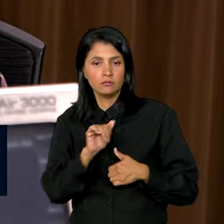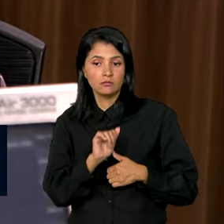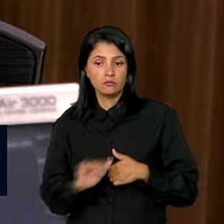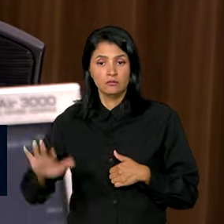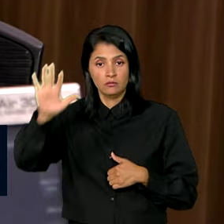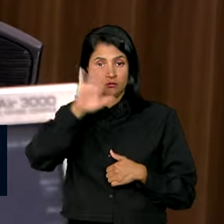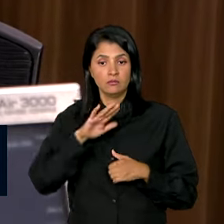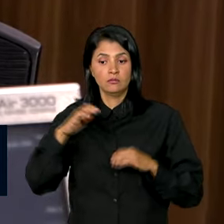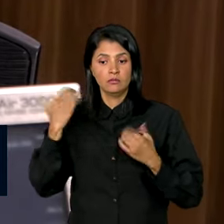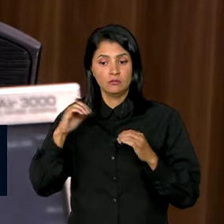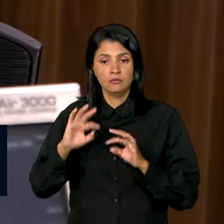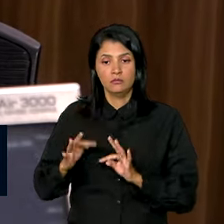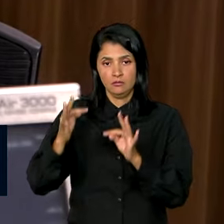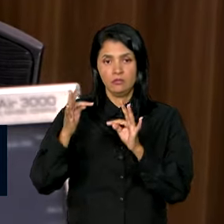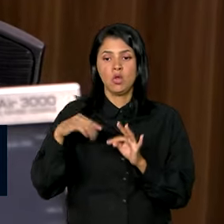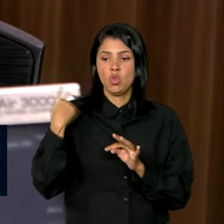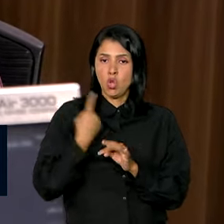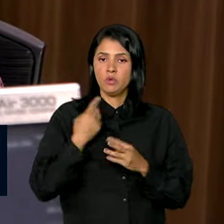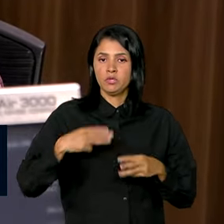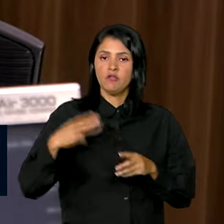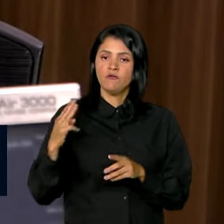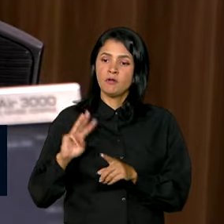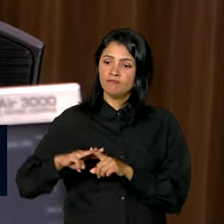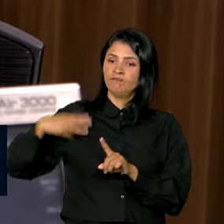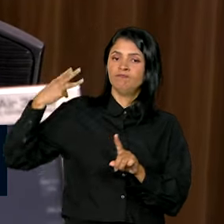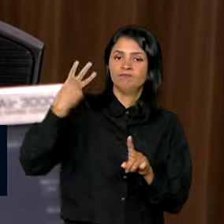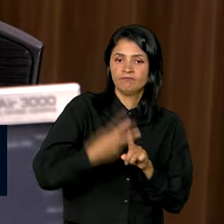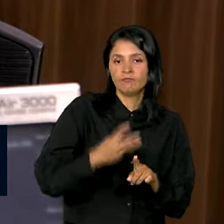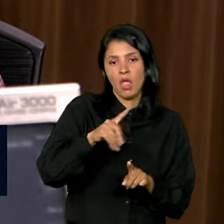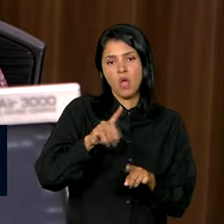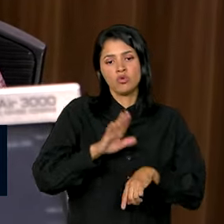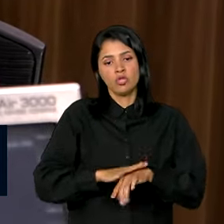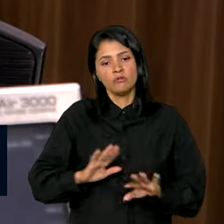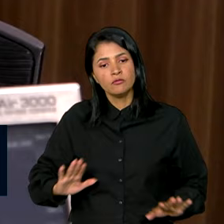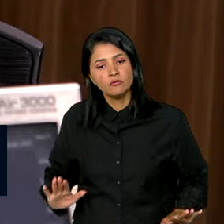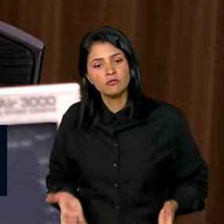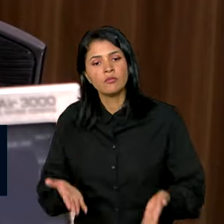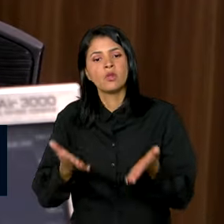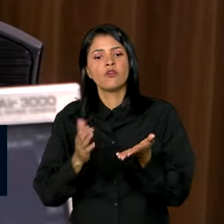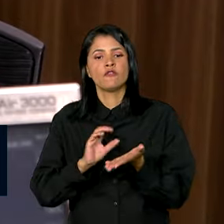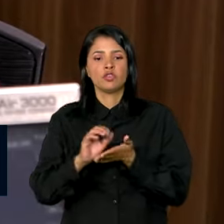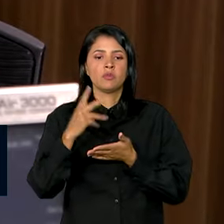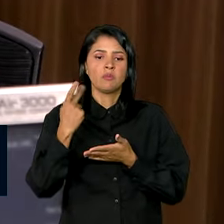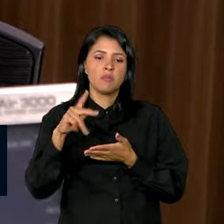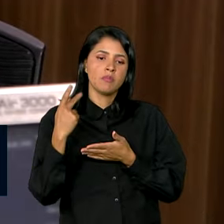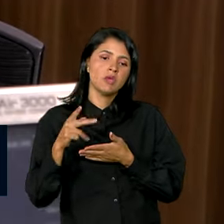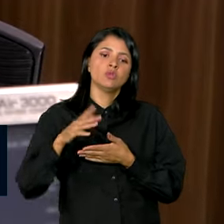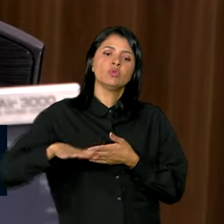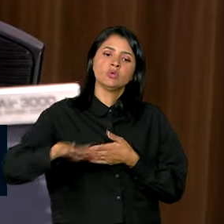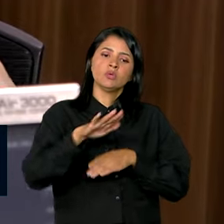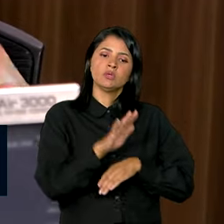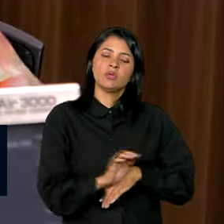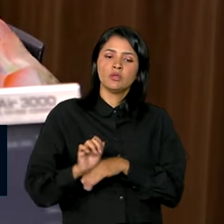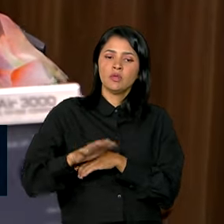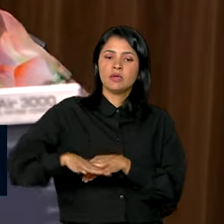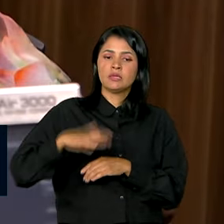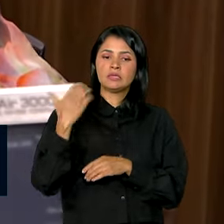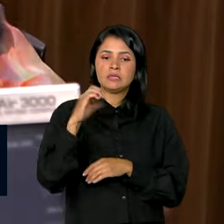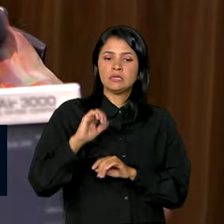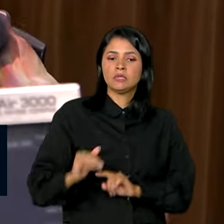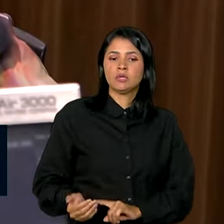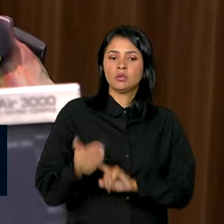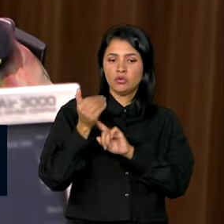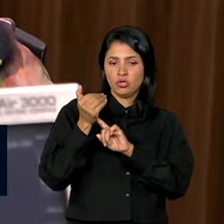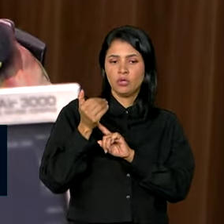nosso ministério, vai triplicar, que é uma maneira de você estimular também o investimento dos estados em ciência e tecnologia. A